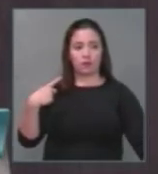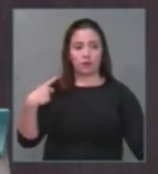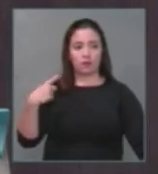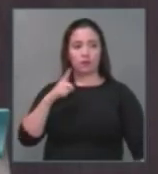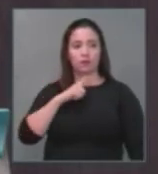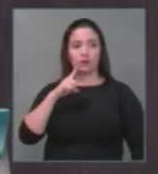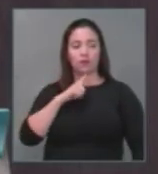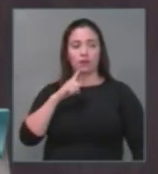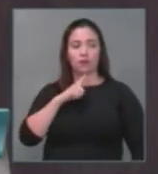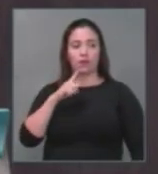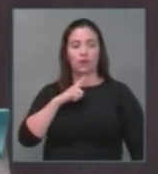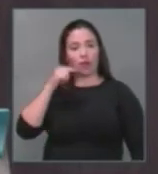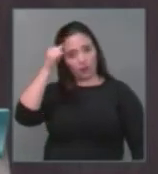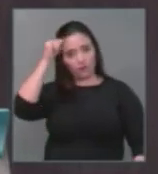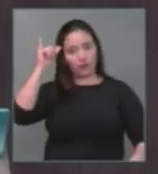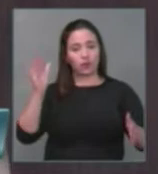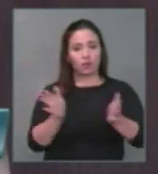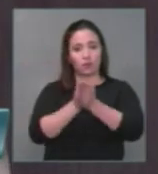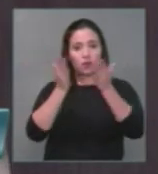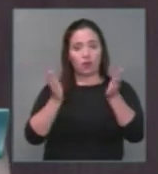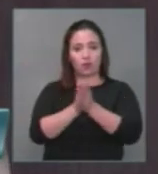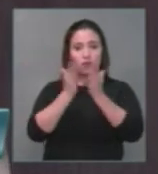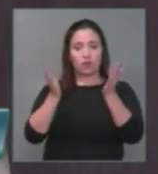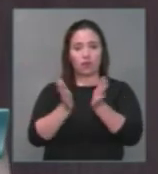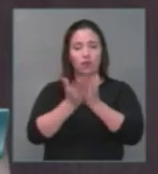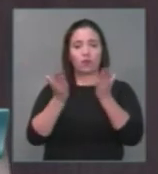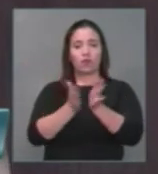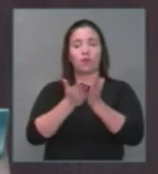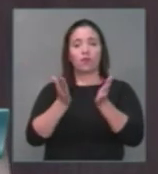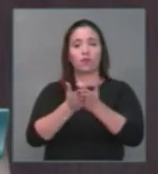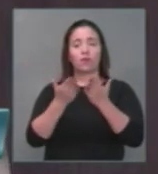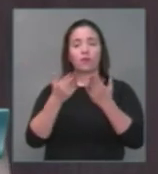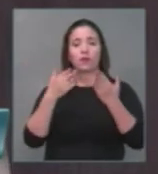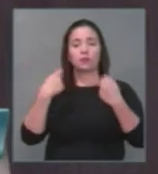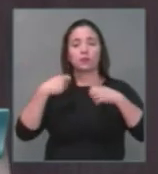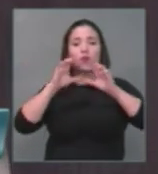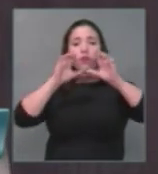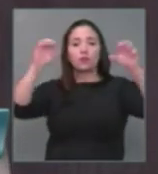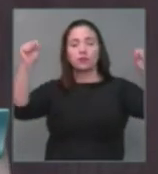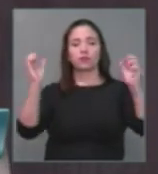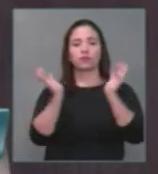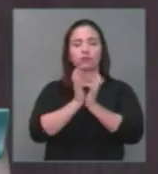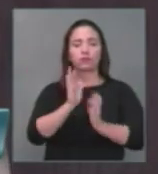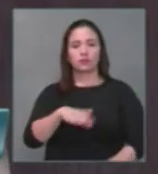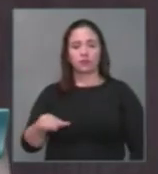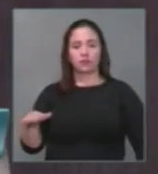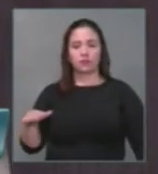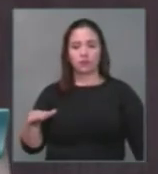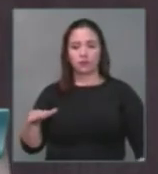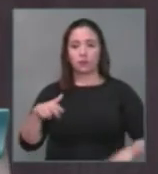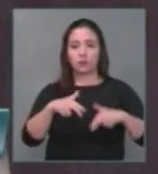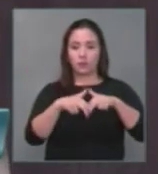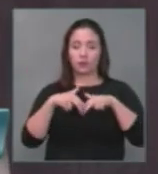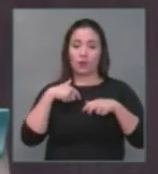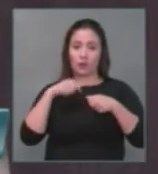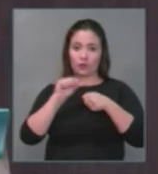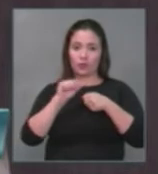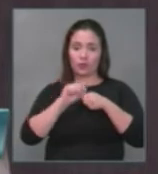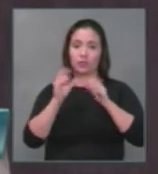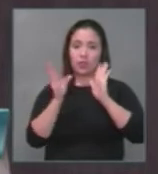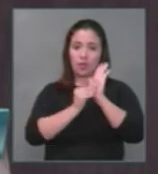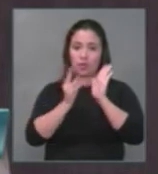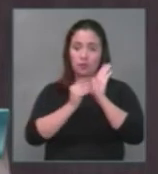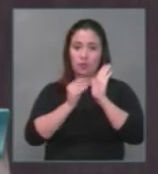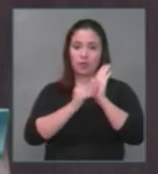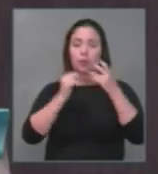extrema pobreza passando ao largo do Conselho dos Direitos da Criança, deputada Beth Rose. Portanto, eu fiz uma emenda no sentido de trazer o Conselho